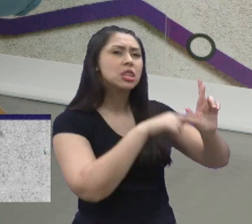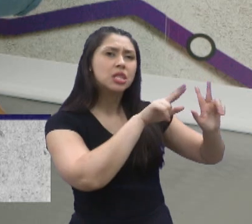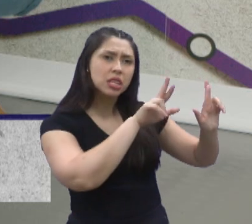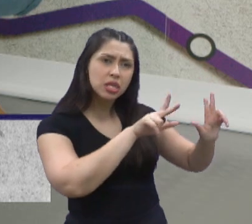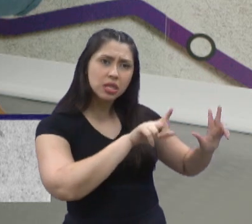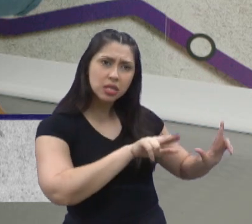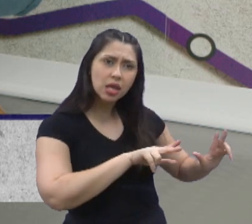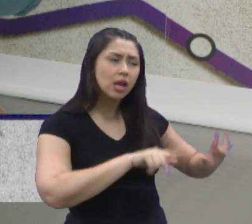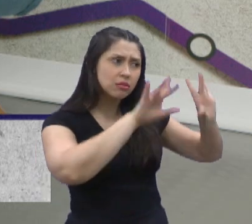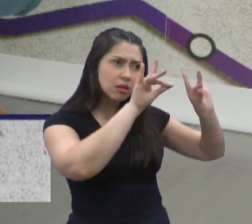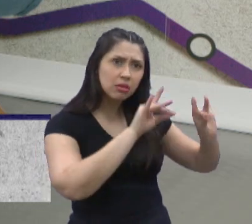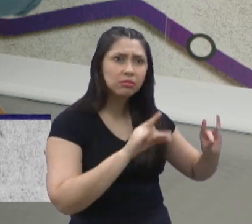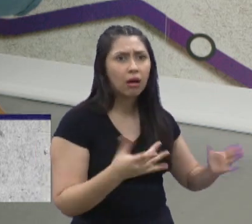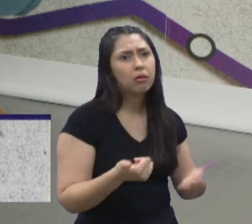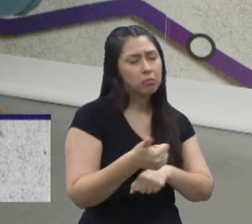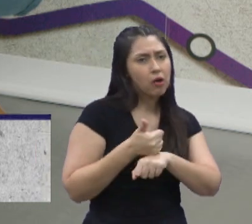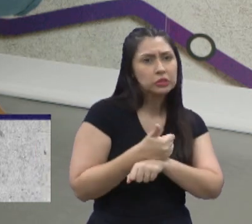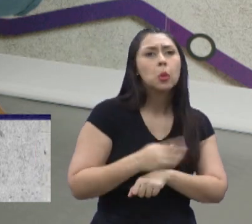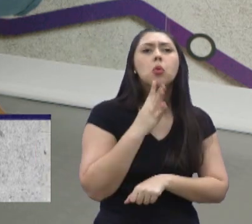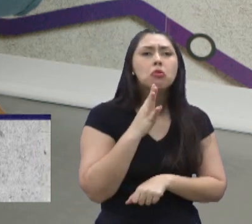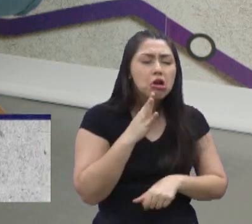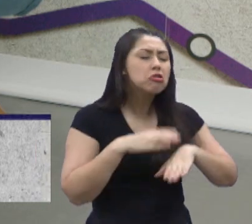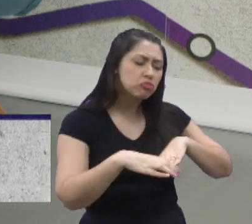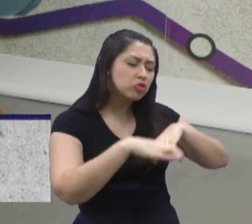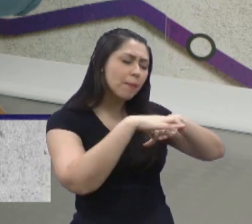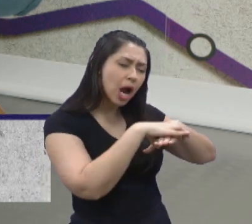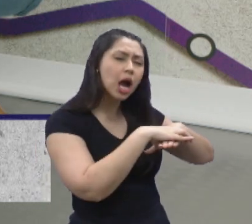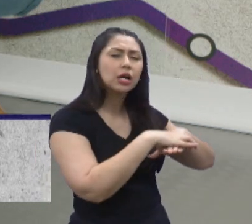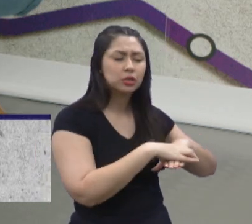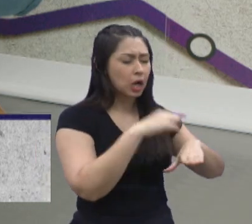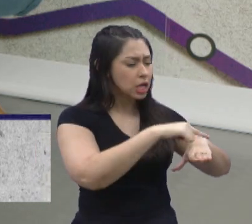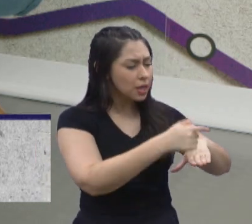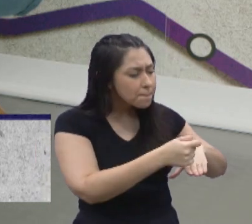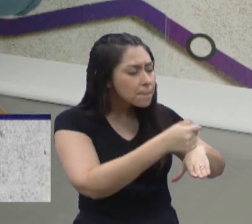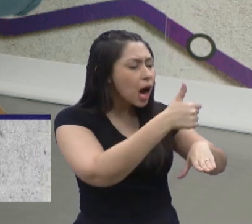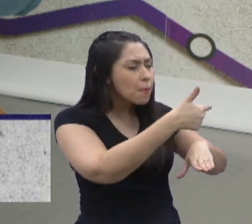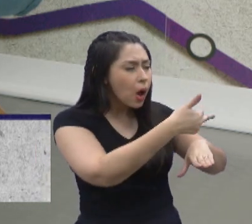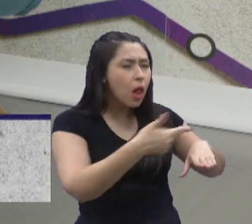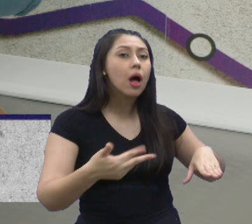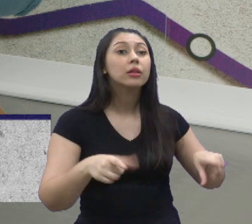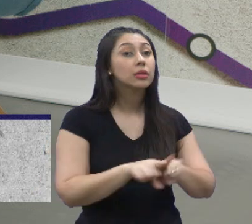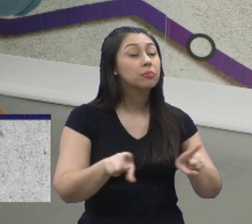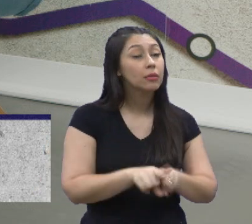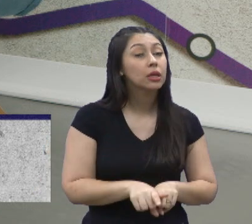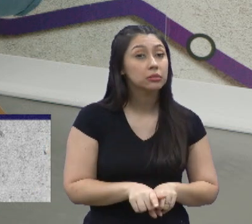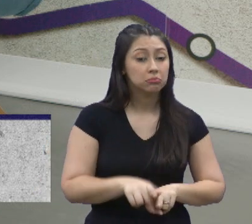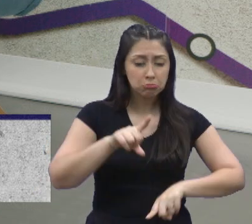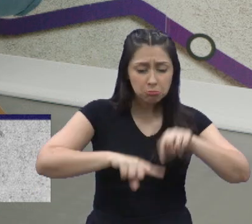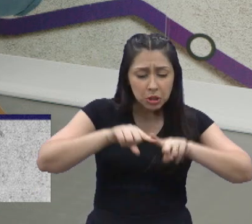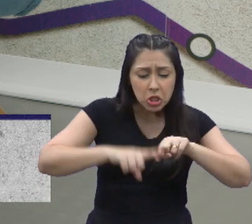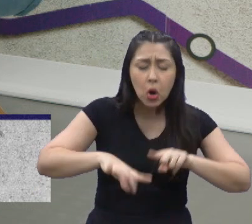né? O cara sabe ali o que é aquele sapato, né? As vantagens daquele sapato, estudou aquele produto para